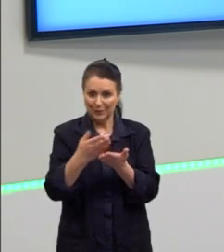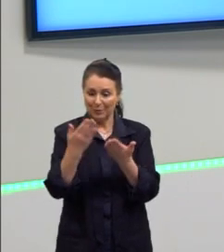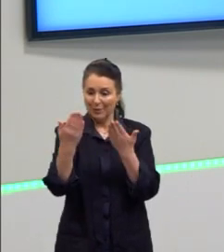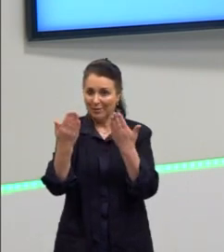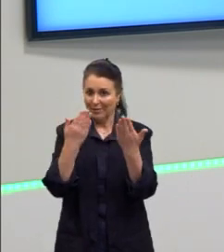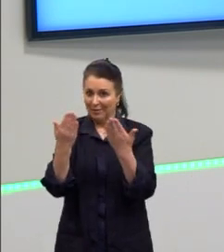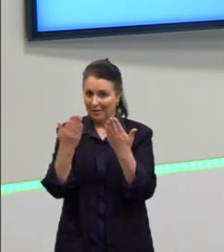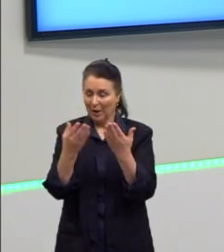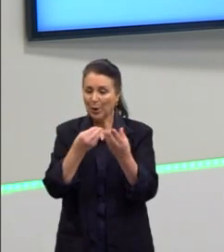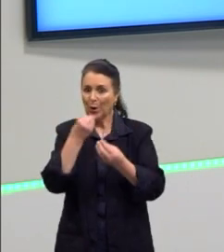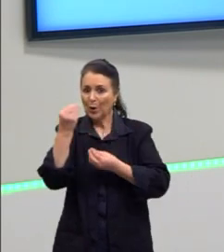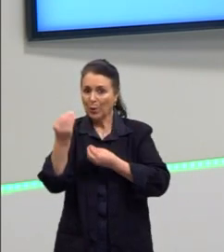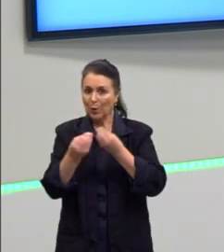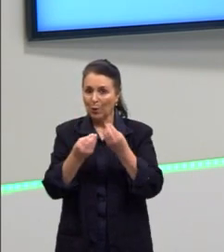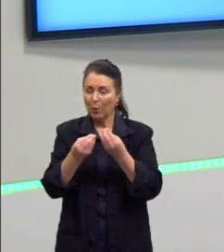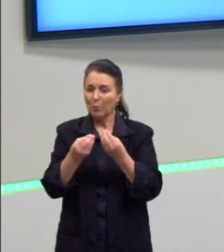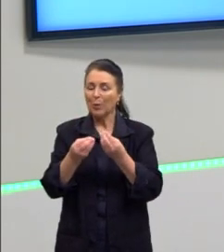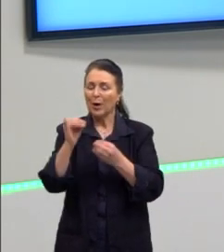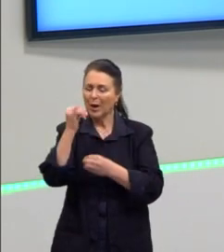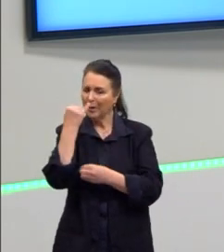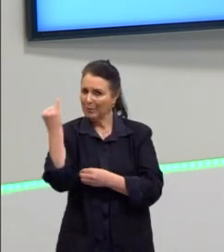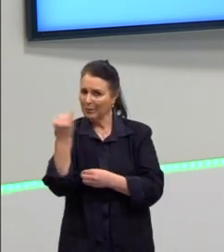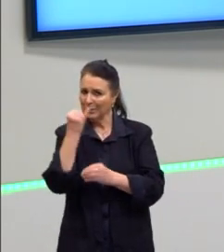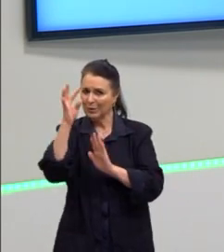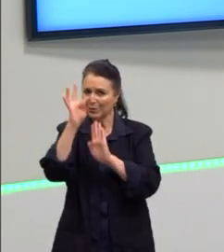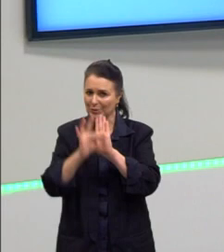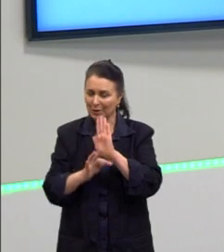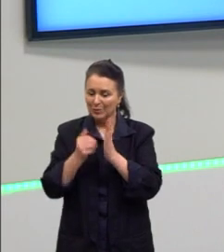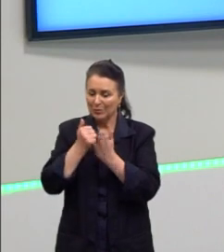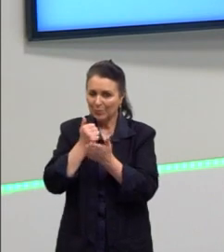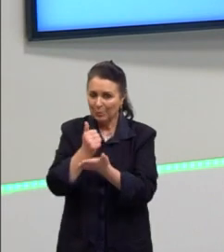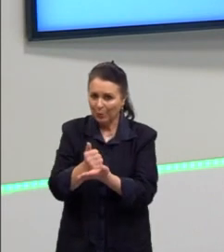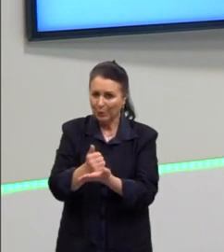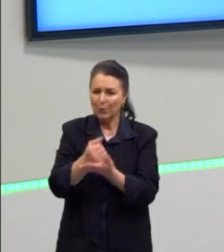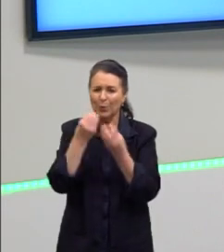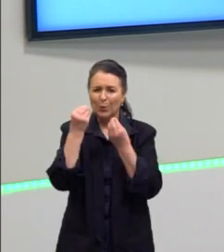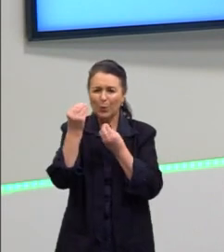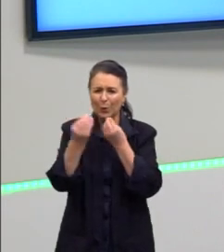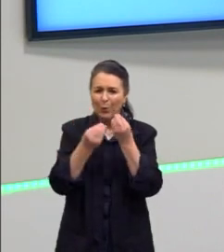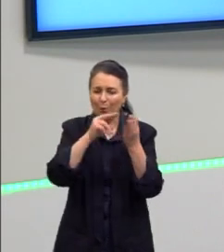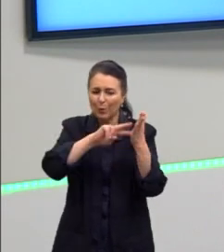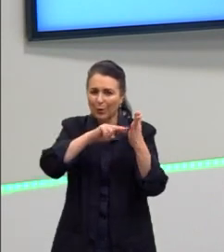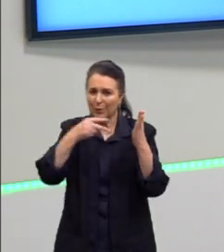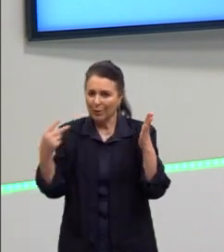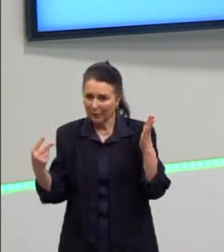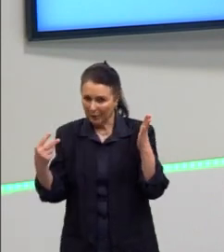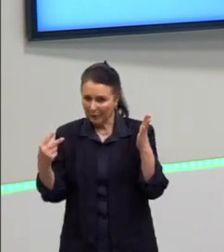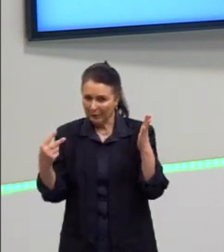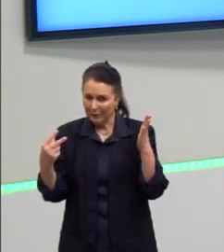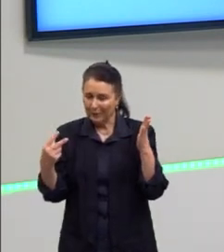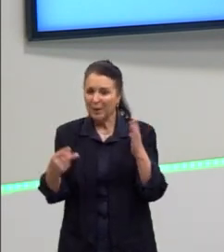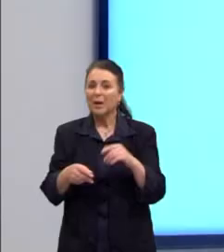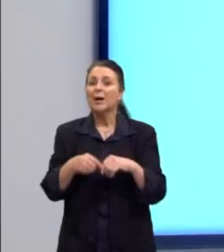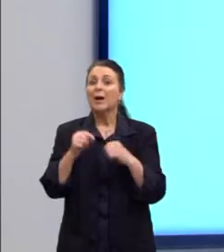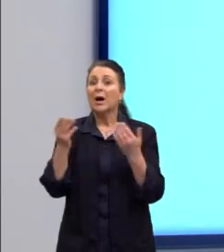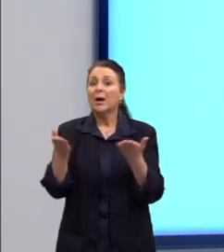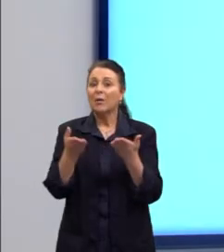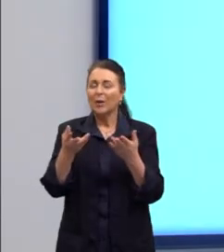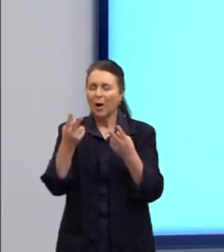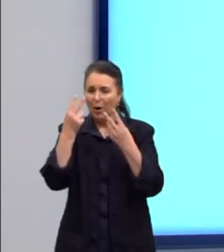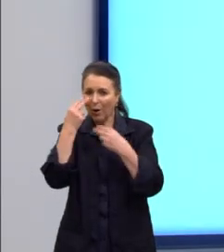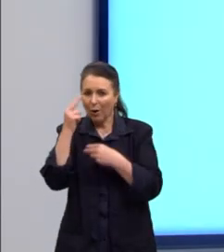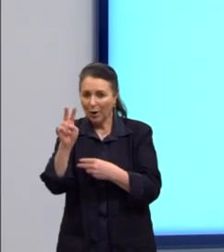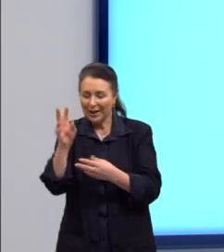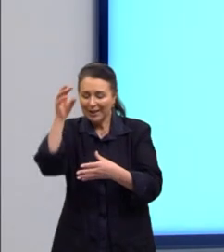analisar como entra os textos de apoio como a gente interpreta pensando naqueles destaques que eu fiz um texto de apoio para olhar